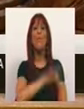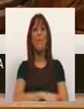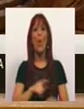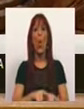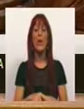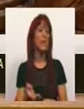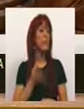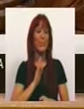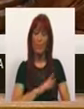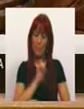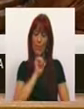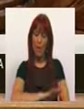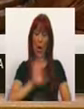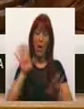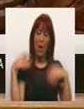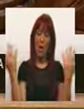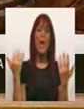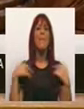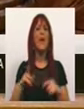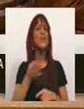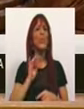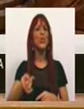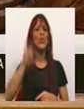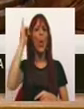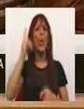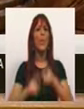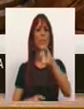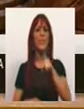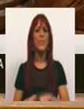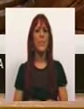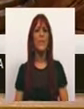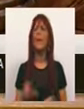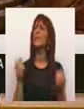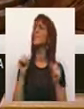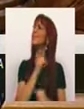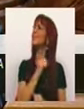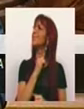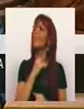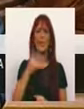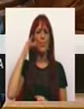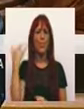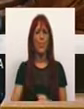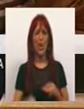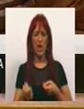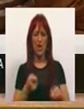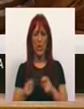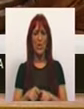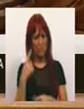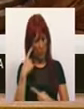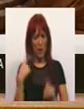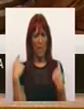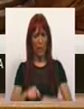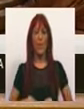inevitável mesmo que não é inevitável é a passividade ea incompetência estão manifestadas